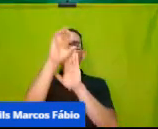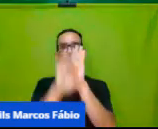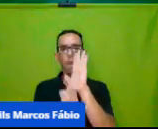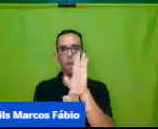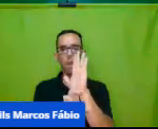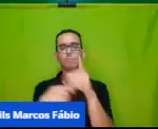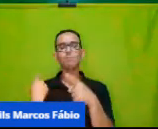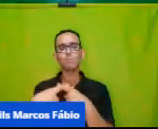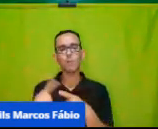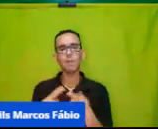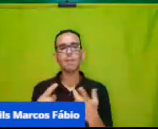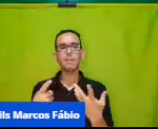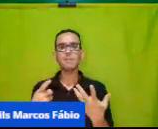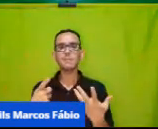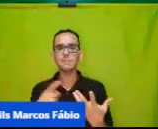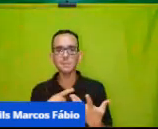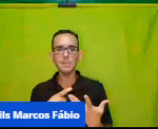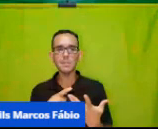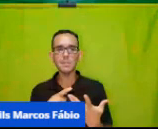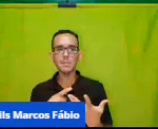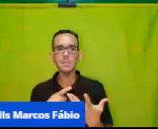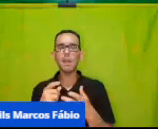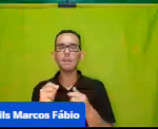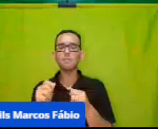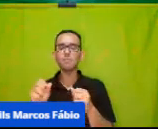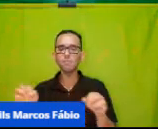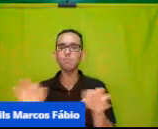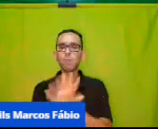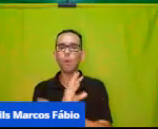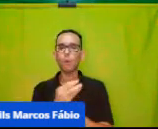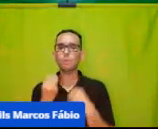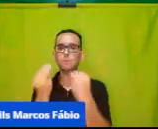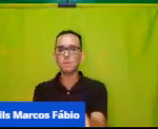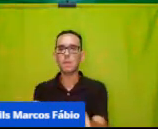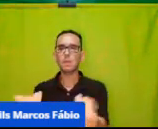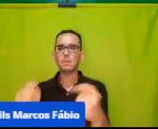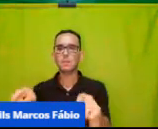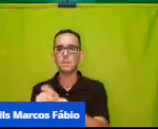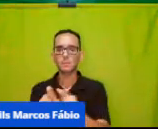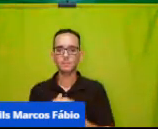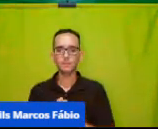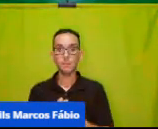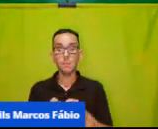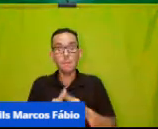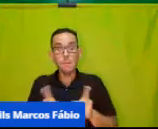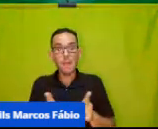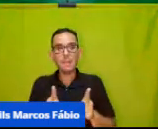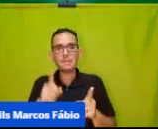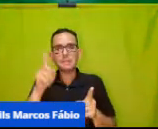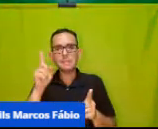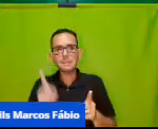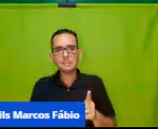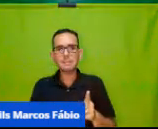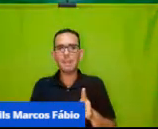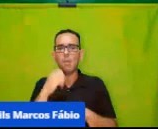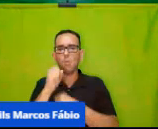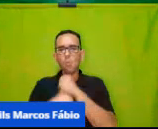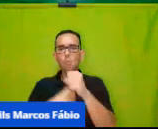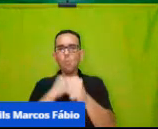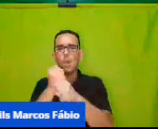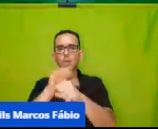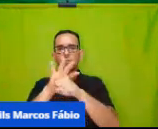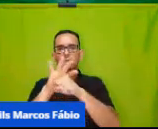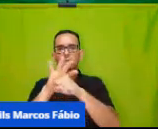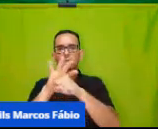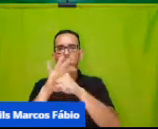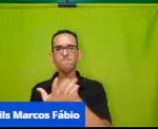de fazer essa construção. E o fato de ser um ano pandêmico, ele não nos permitiu